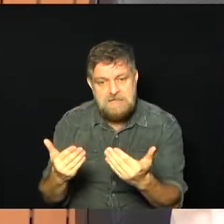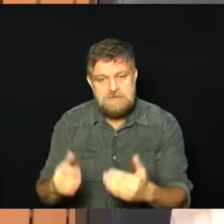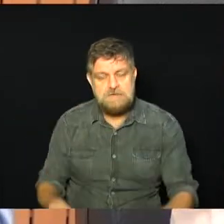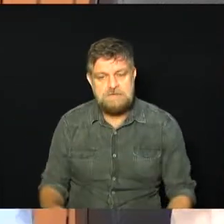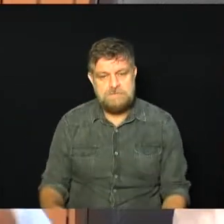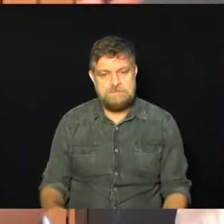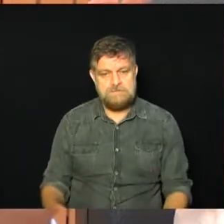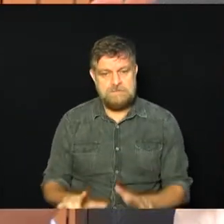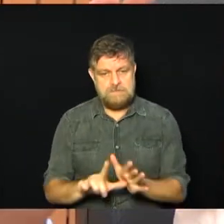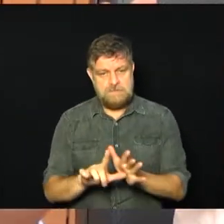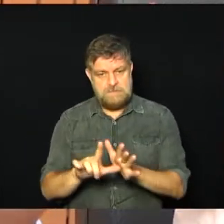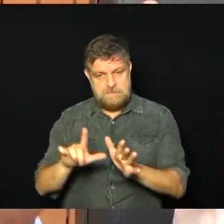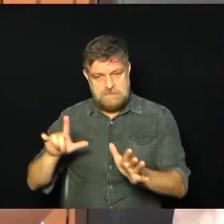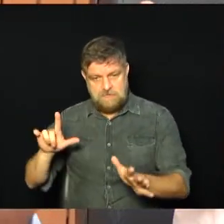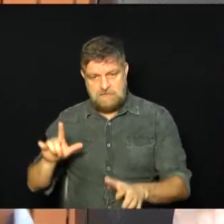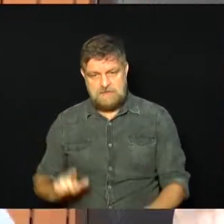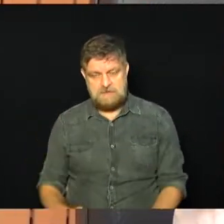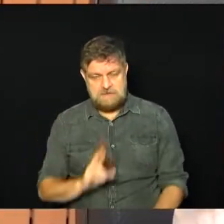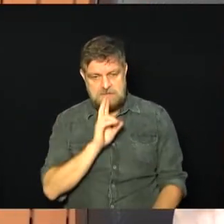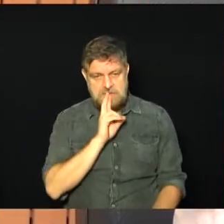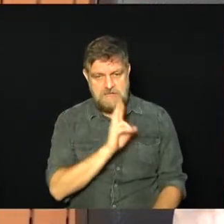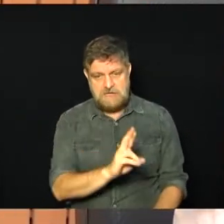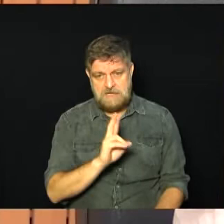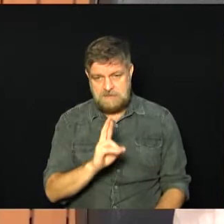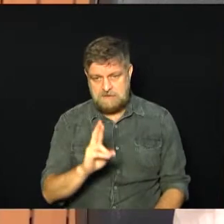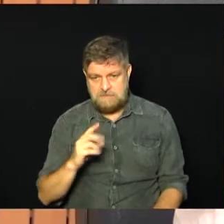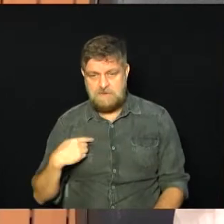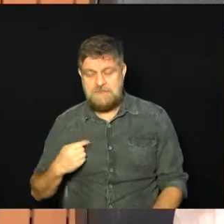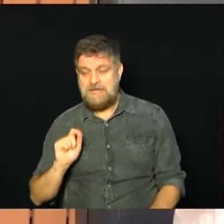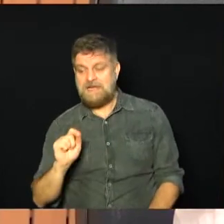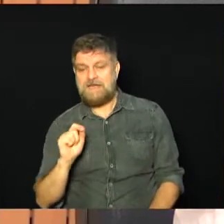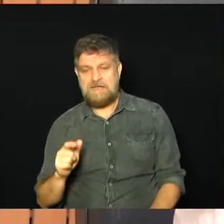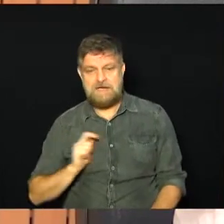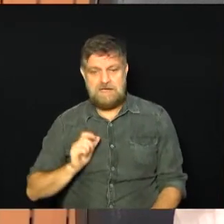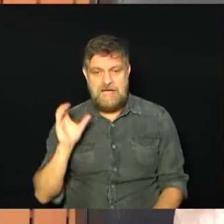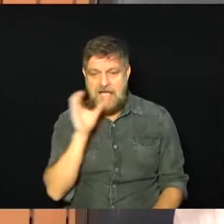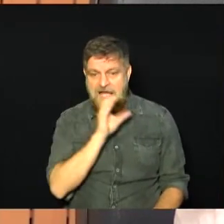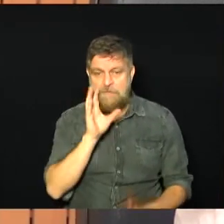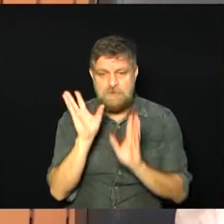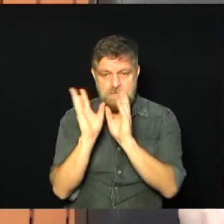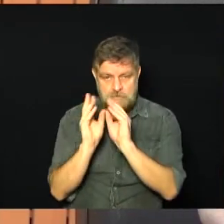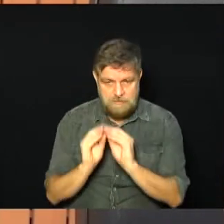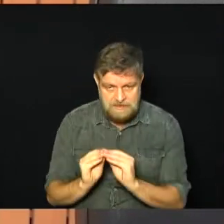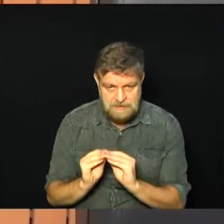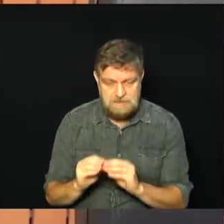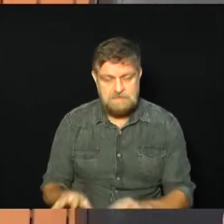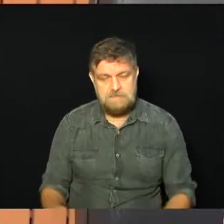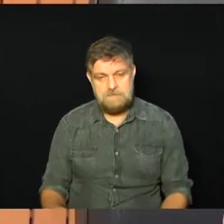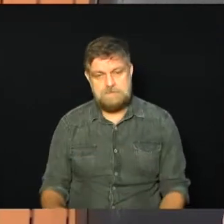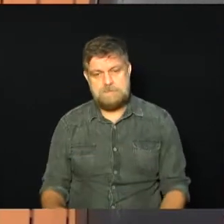Antes de passar aqui já para as respostas, a gente organiza quem vai fazer. Eu queria fazer um rápido comentário